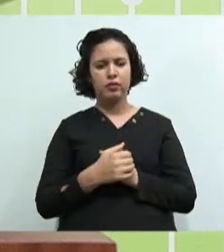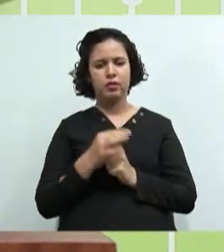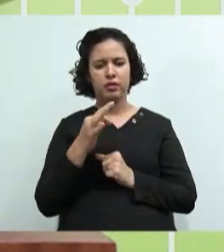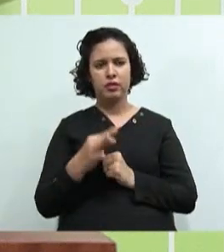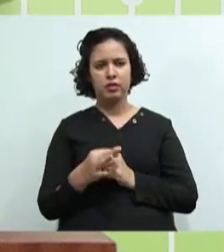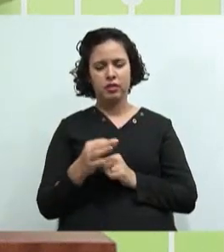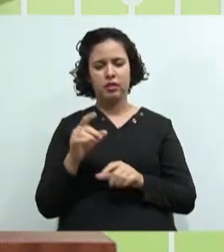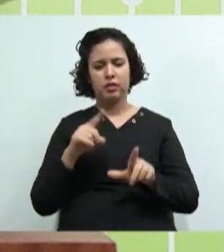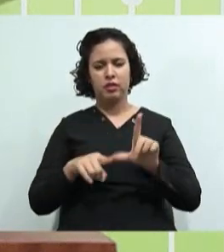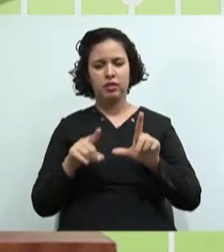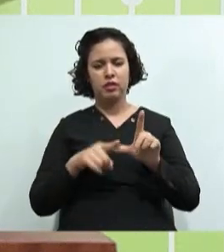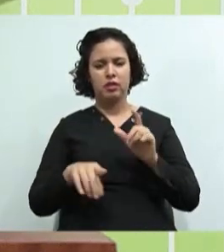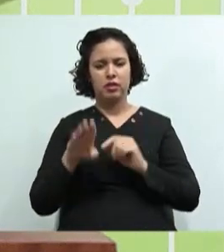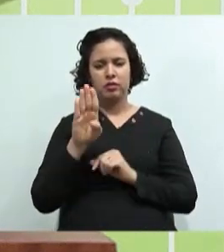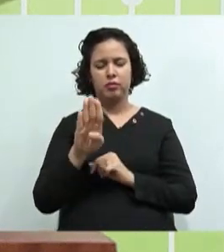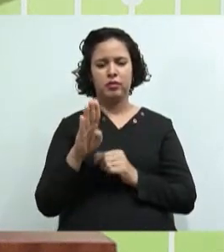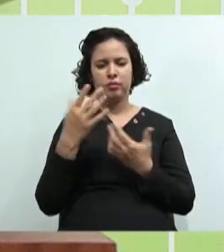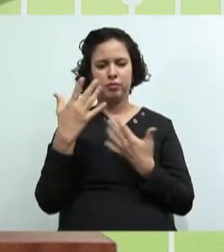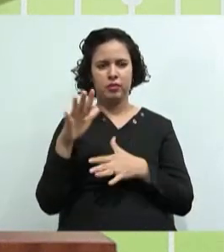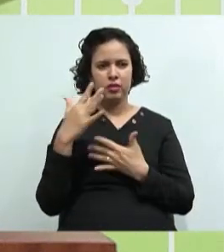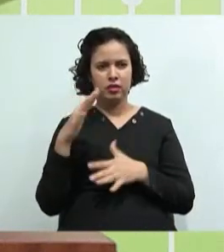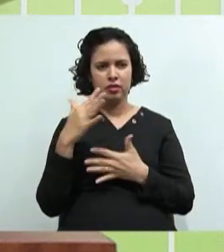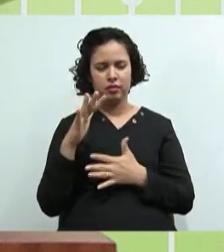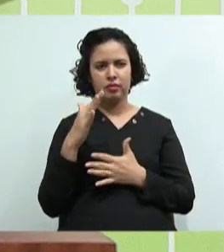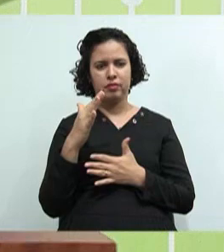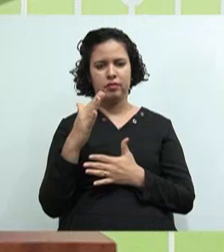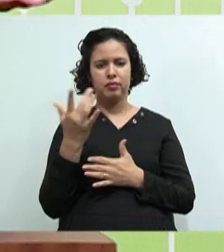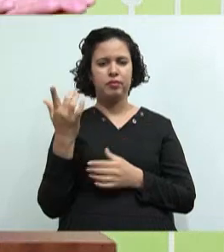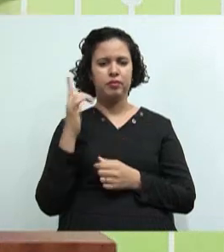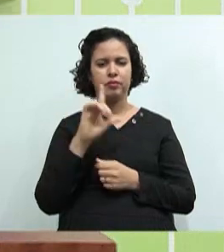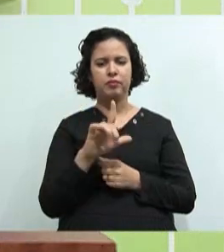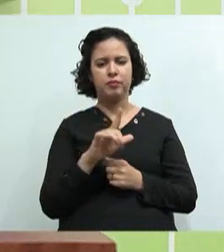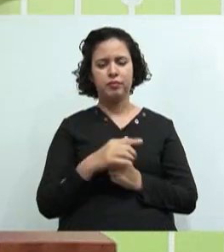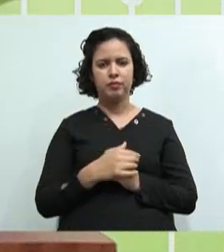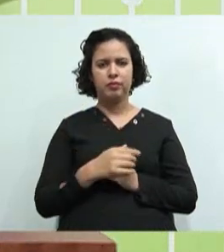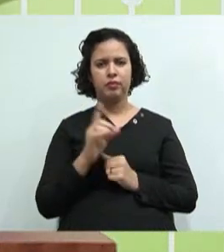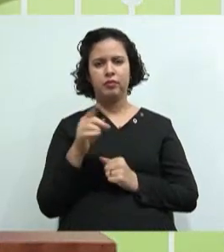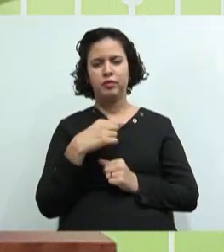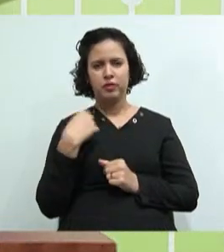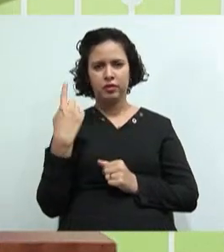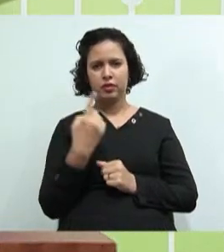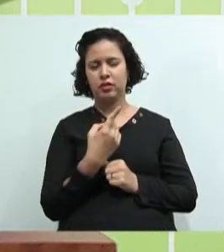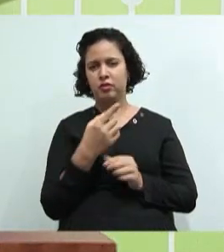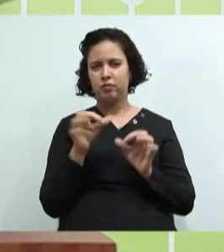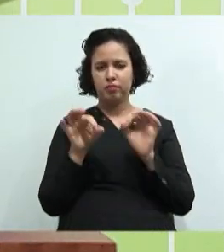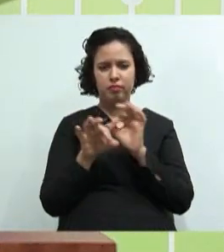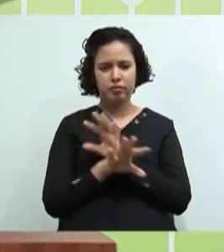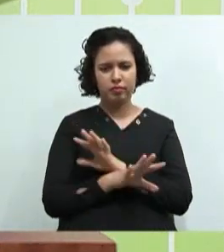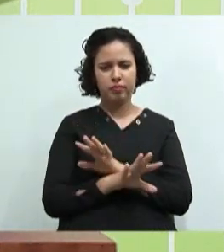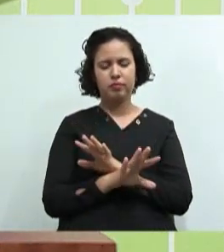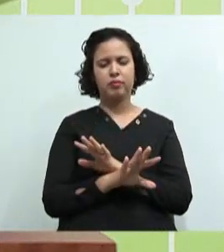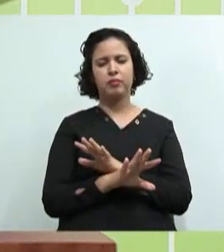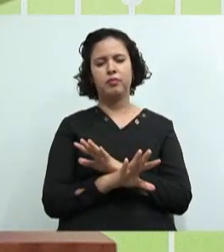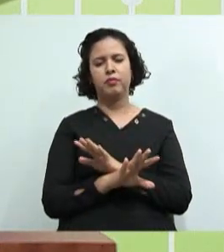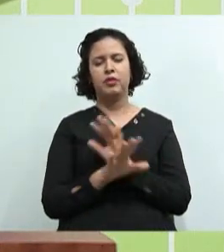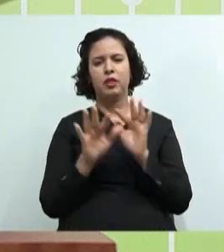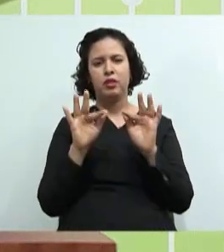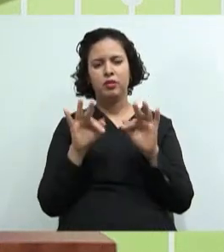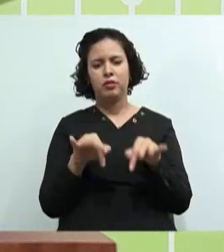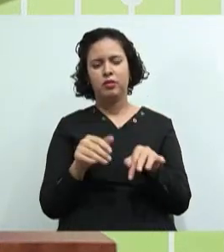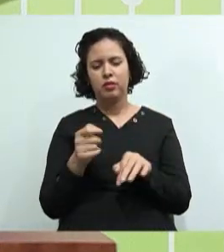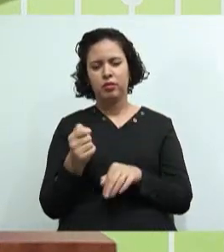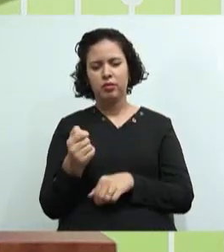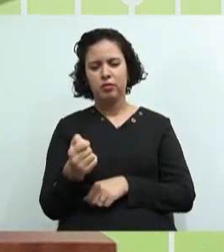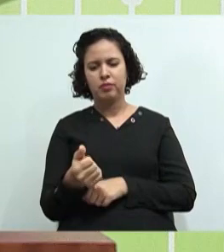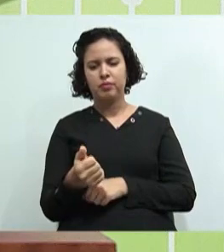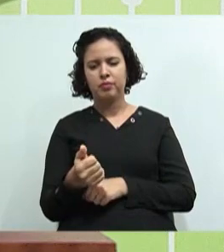então, letra B. Parabéns aos alunos que acertaram. Nós estamos ficando por aqui, né? Nossa aula está chegando ao fim.